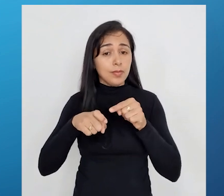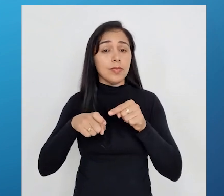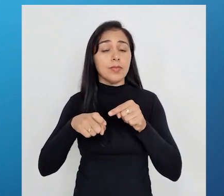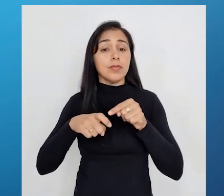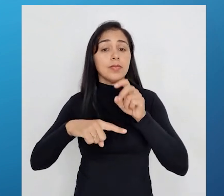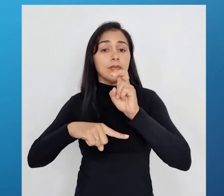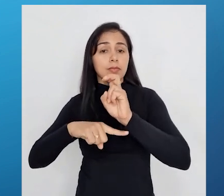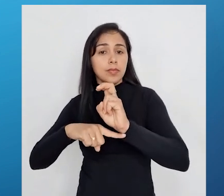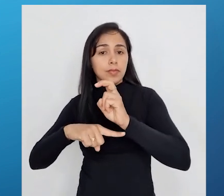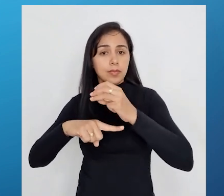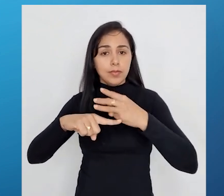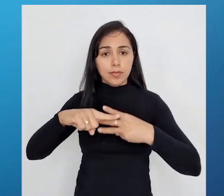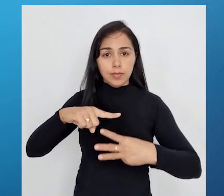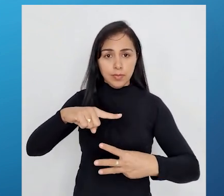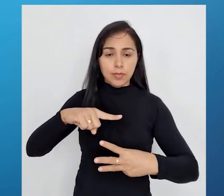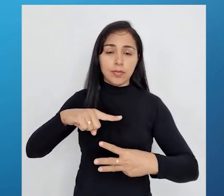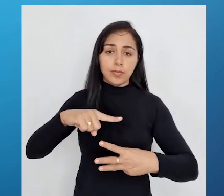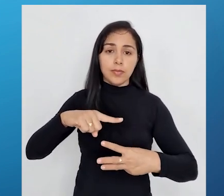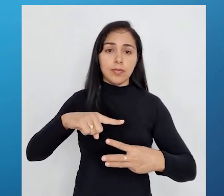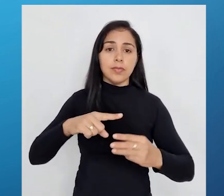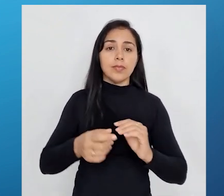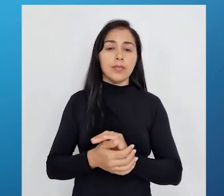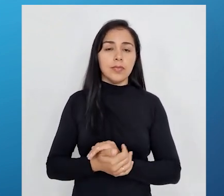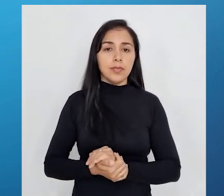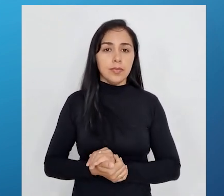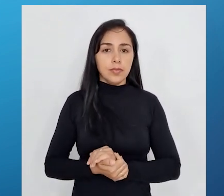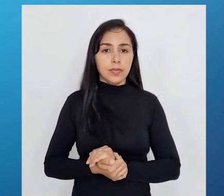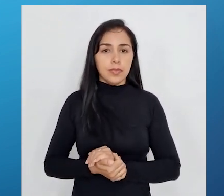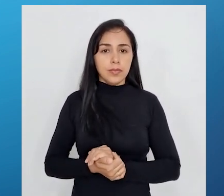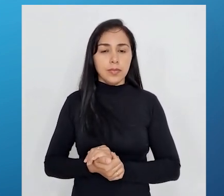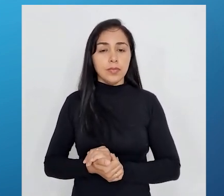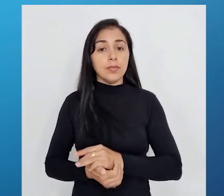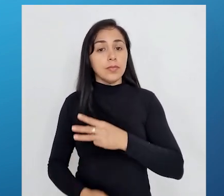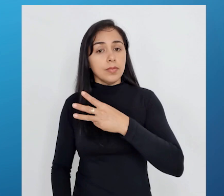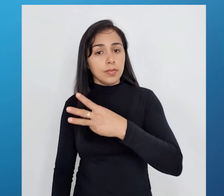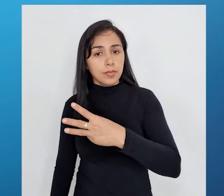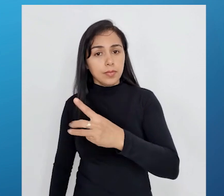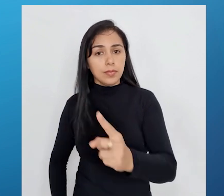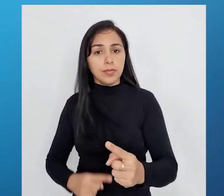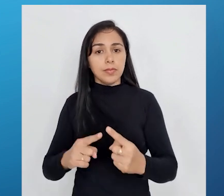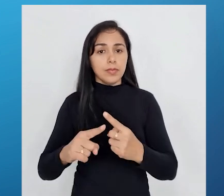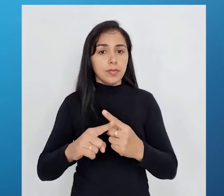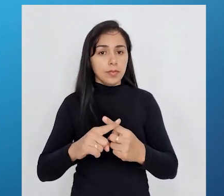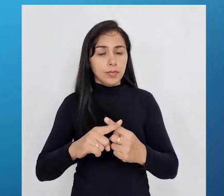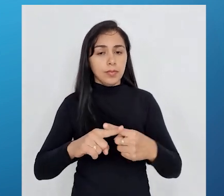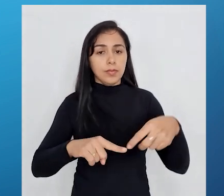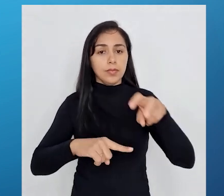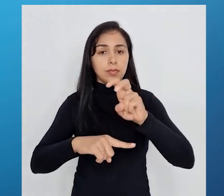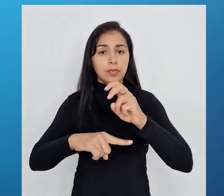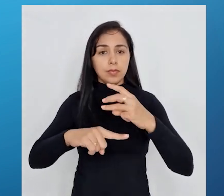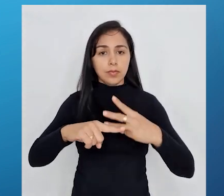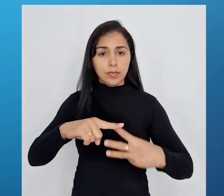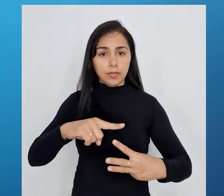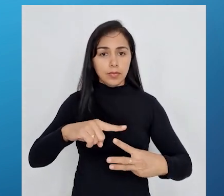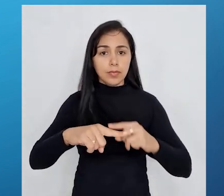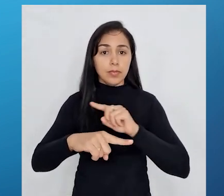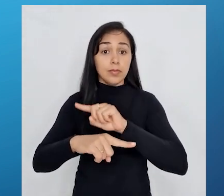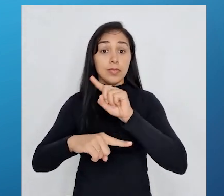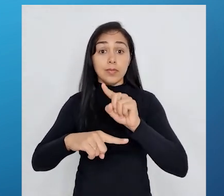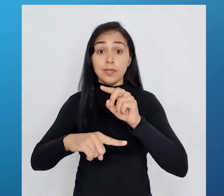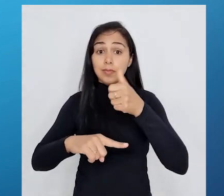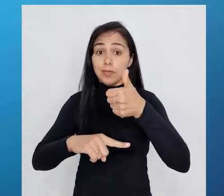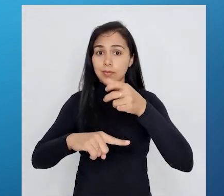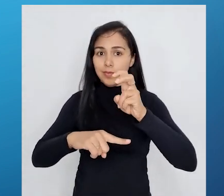3, nós vamos ter que vai ser 3 vezes 5 sobre 3, 15 sobre 3 é 5. 5 menos